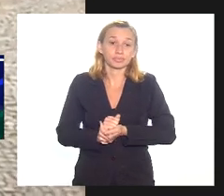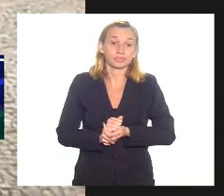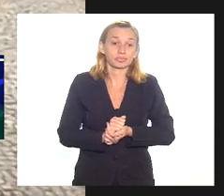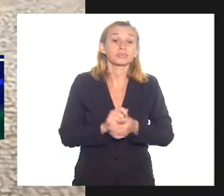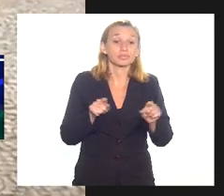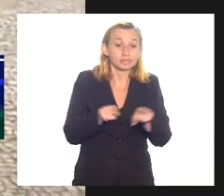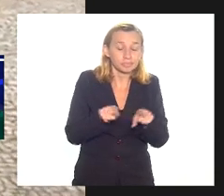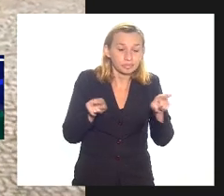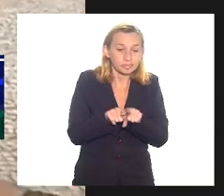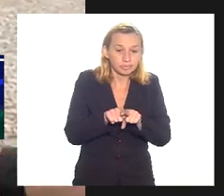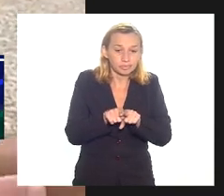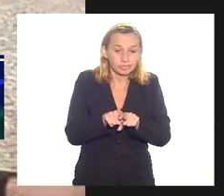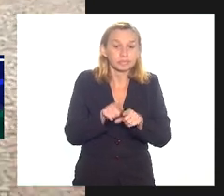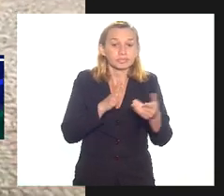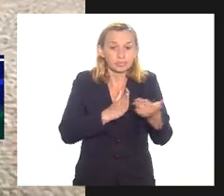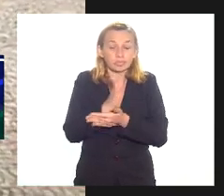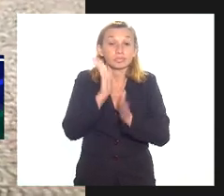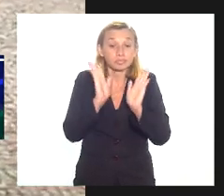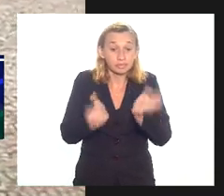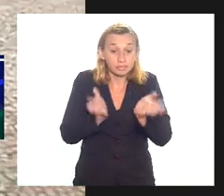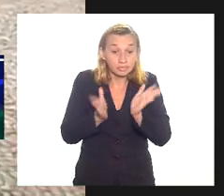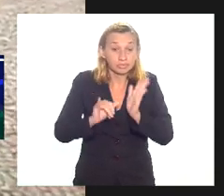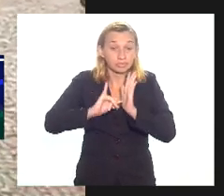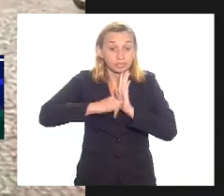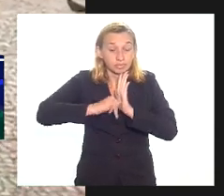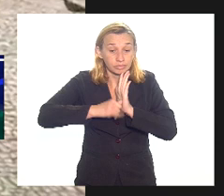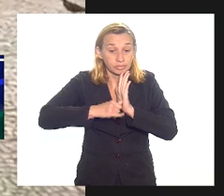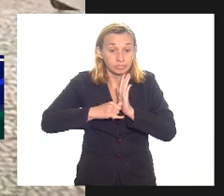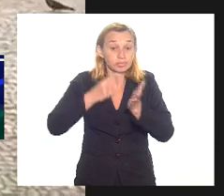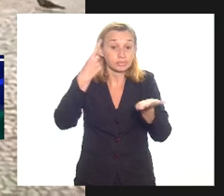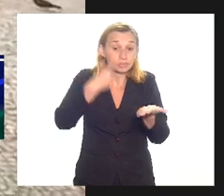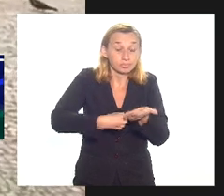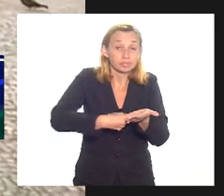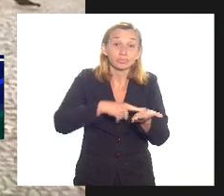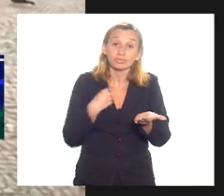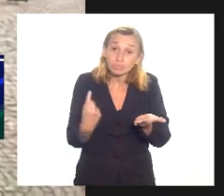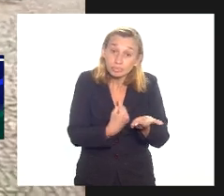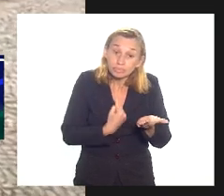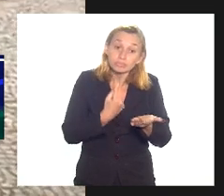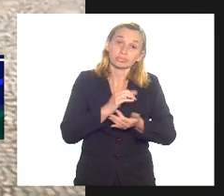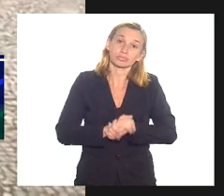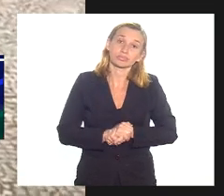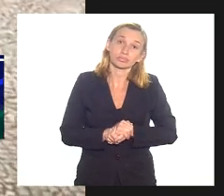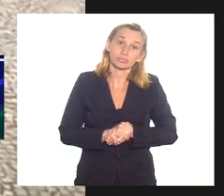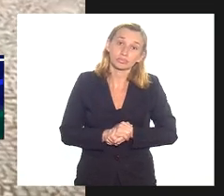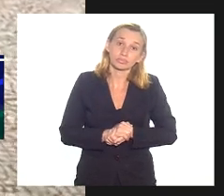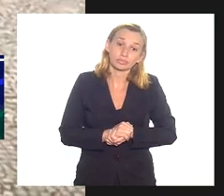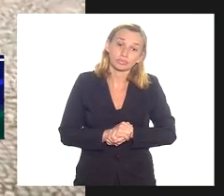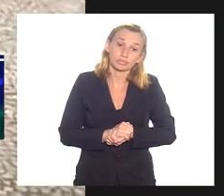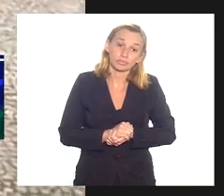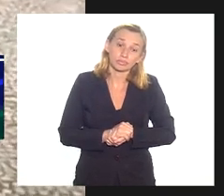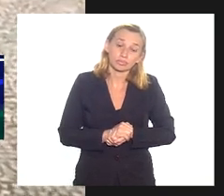chamar também, foi aprovado hoje no Diário Oficial, um compromisso nosso.